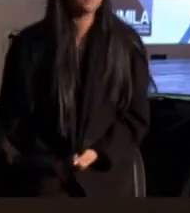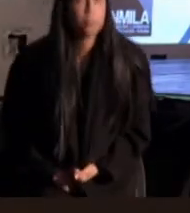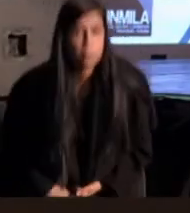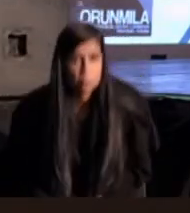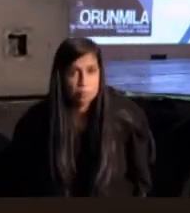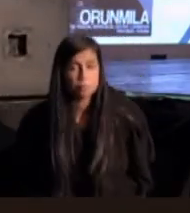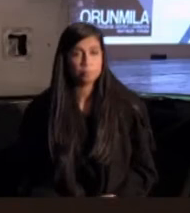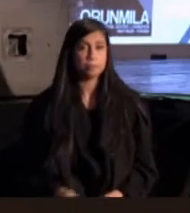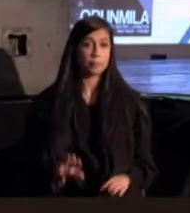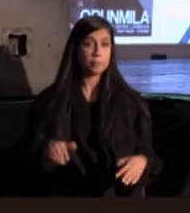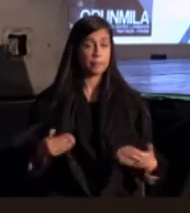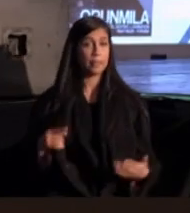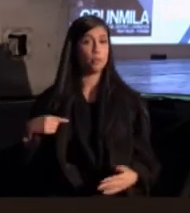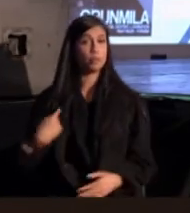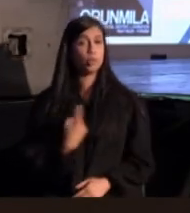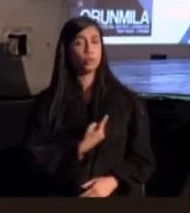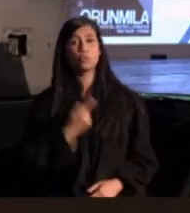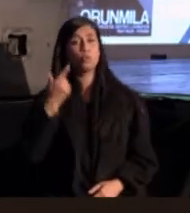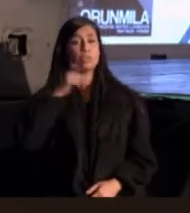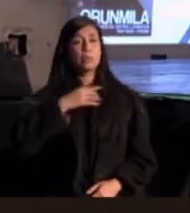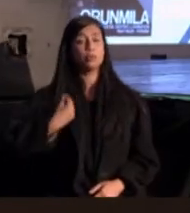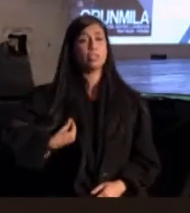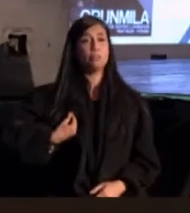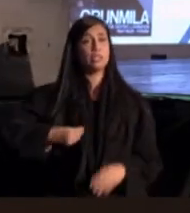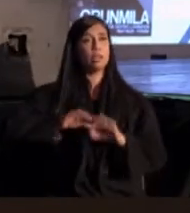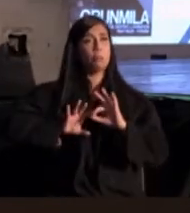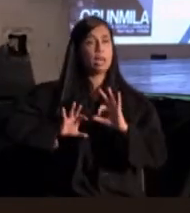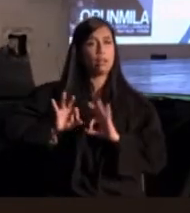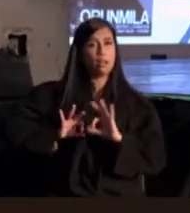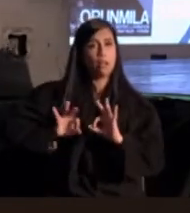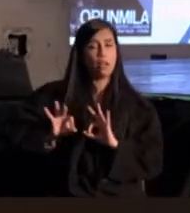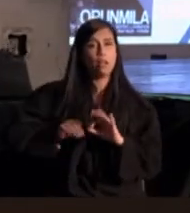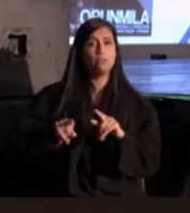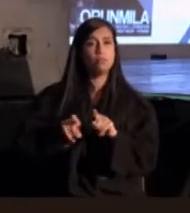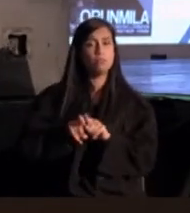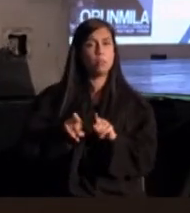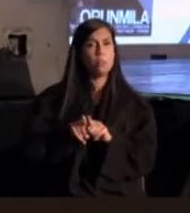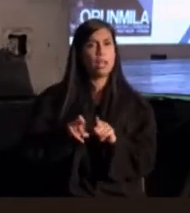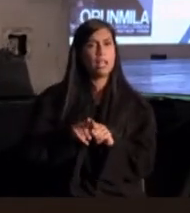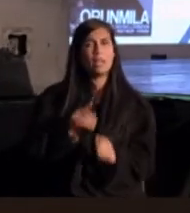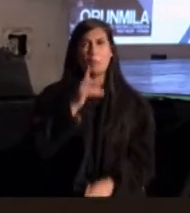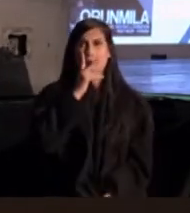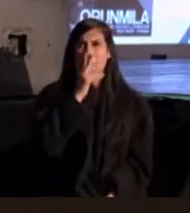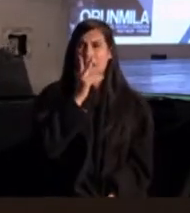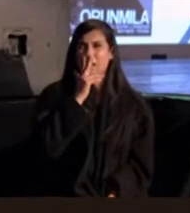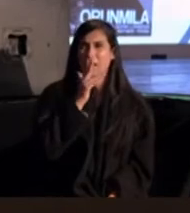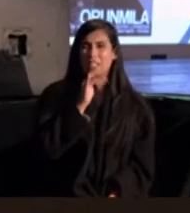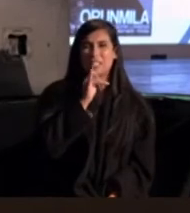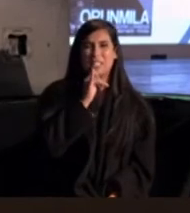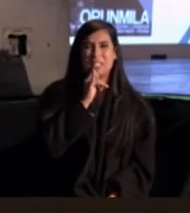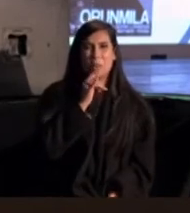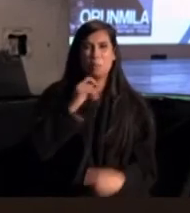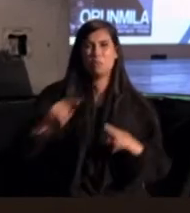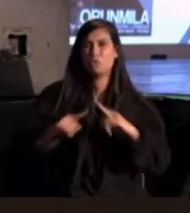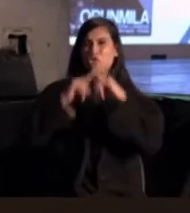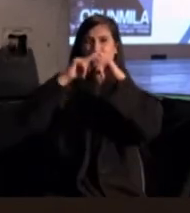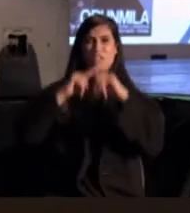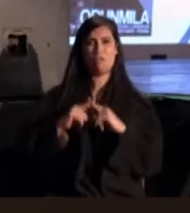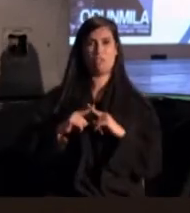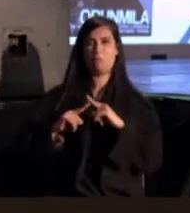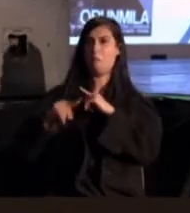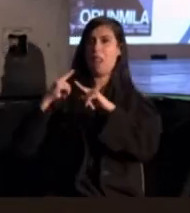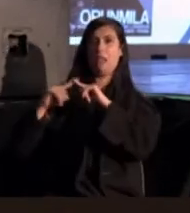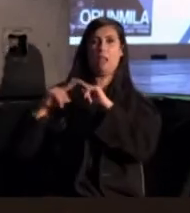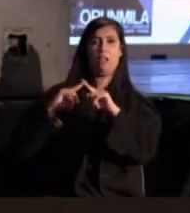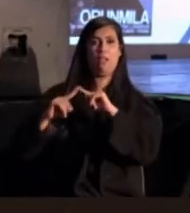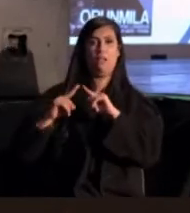possibilita que a gente organize a vida como se tivéssemos sempre uma batalha contra o outro. Enquanto